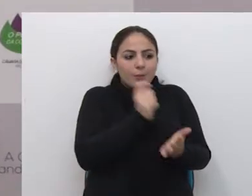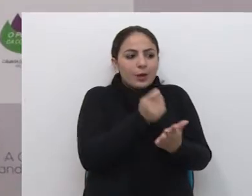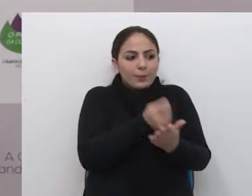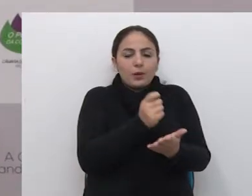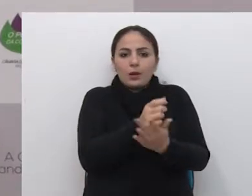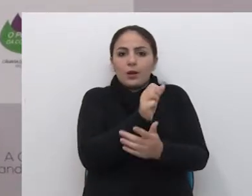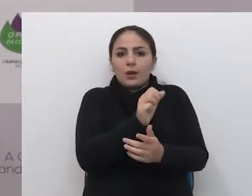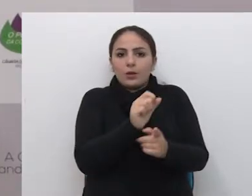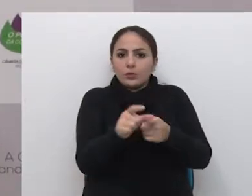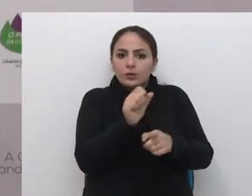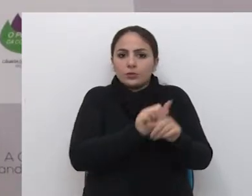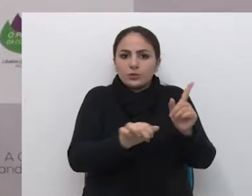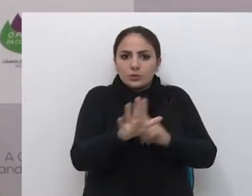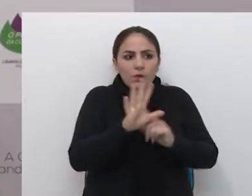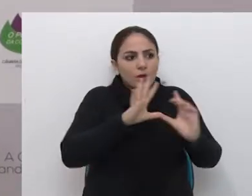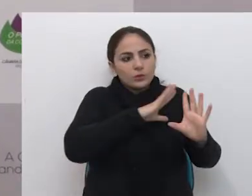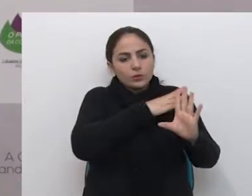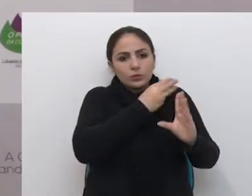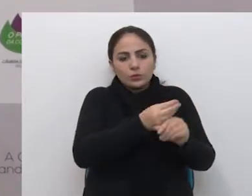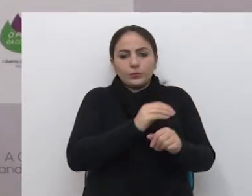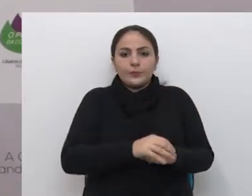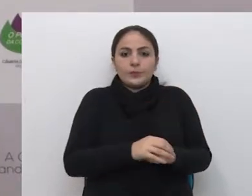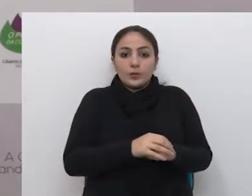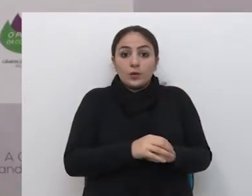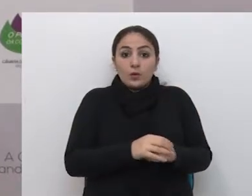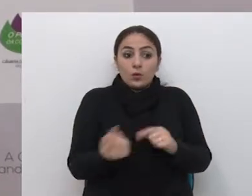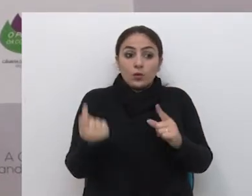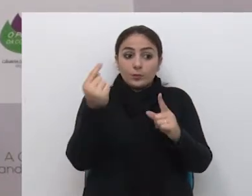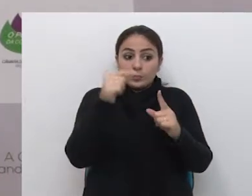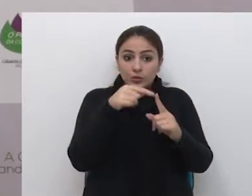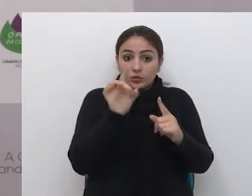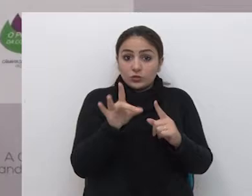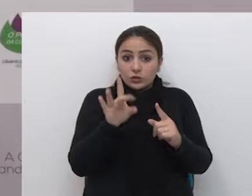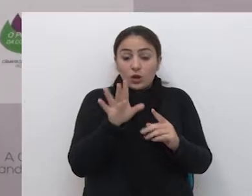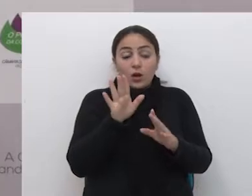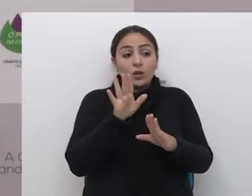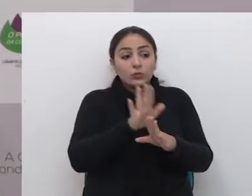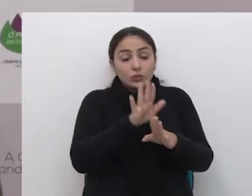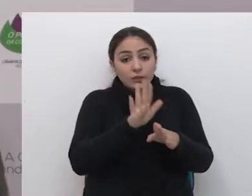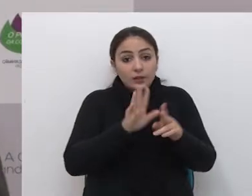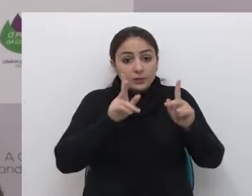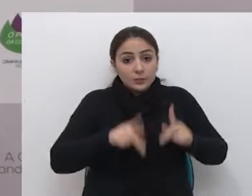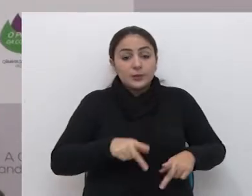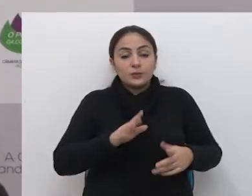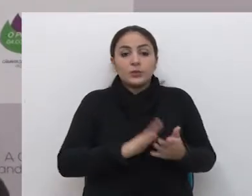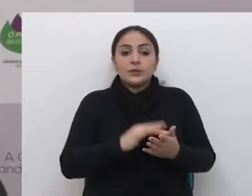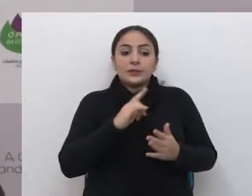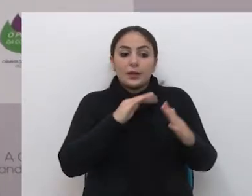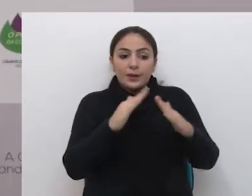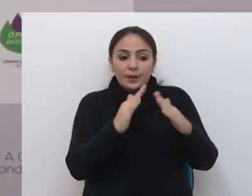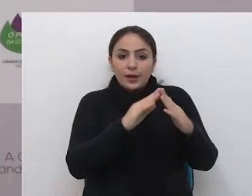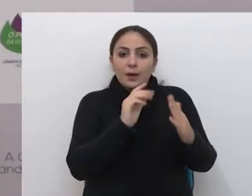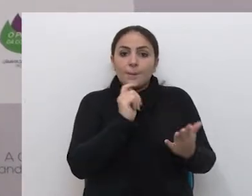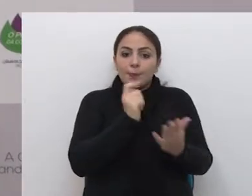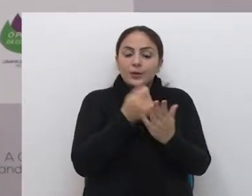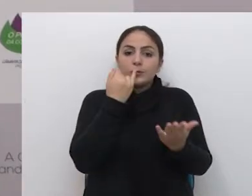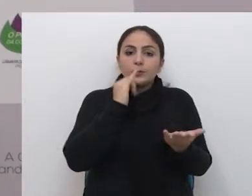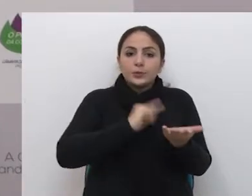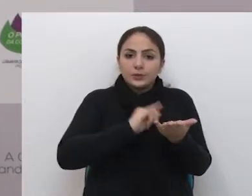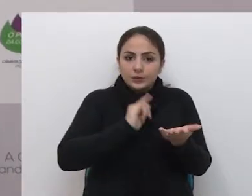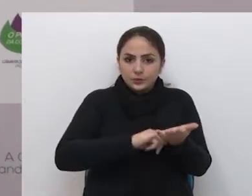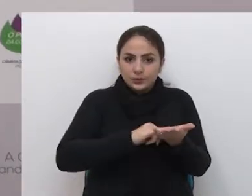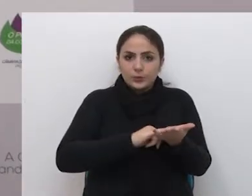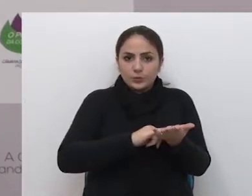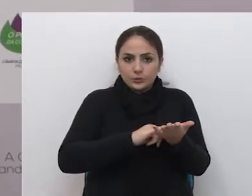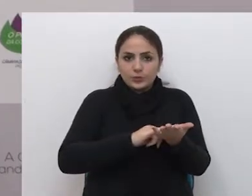para conceder, é claro, aluguel social a todo mundo. Então, o objetivo do aluguel é conceder exatamente aqueles contribuintes que possuindo a sua residência, que contribuem com o município pagando seu